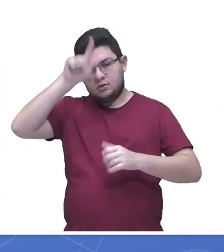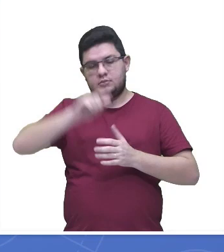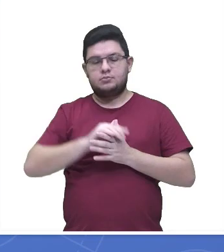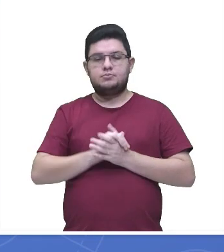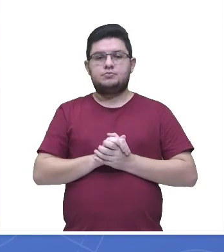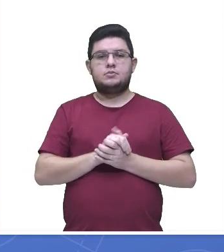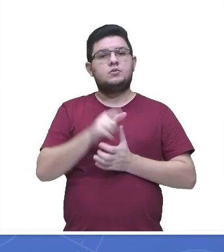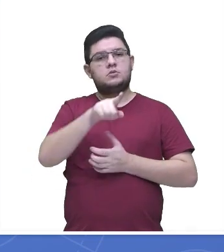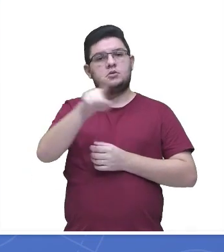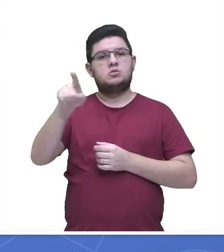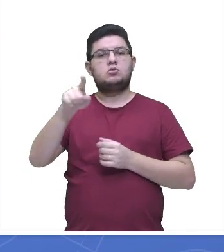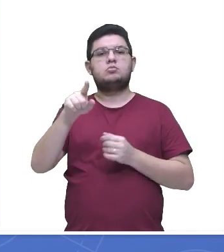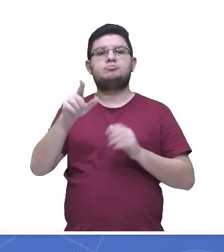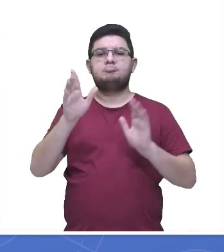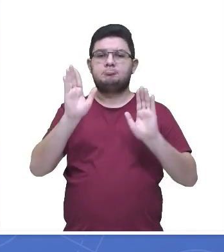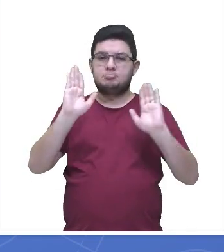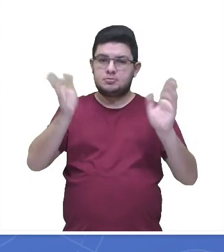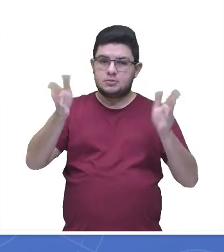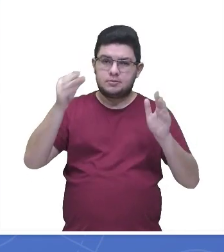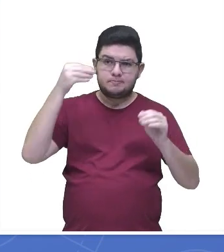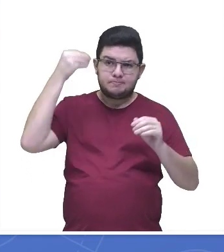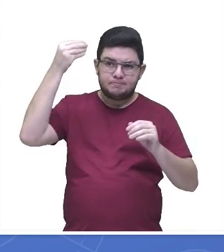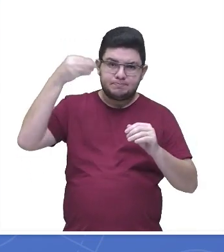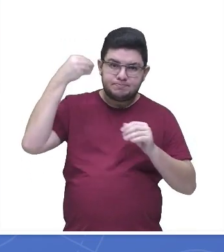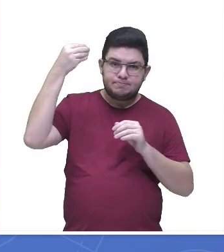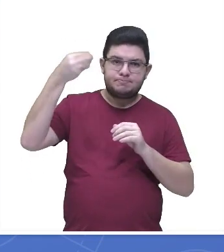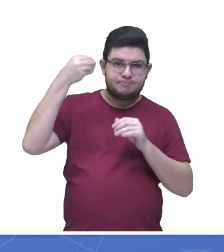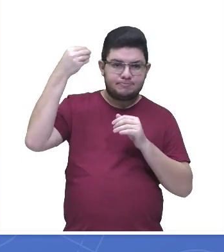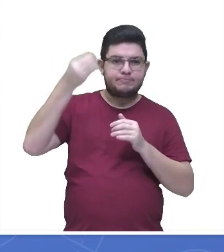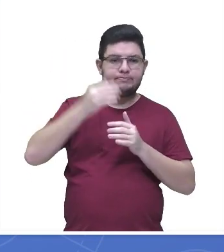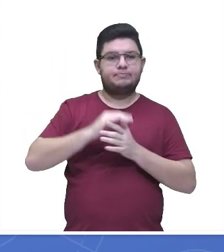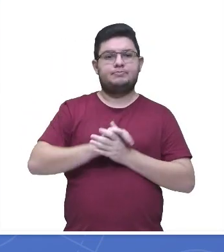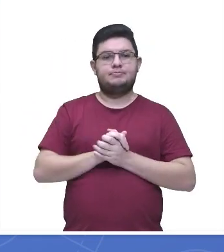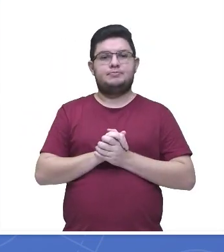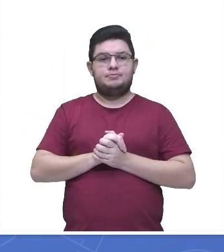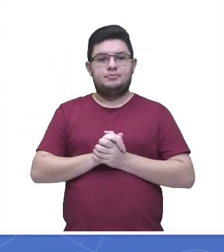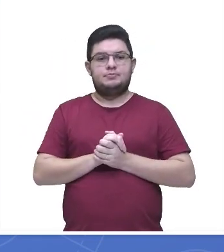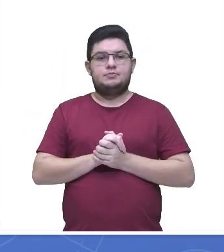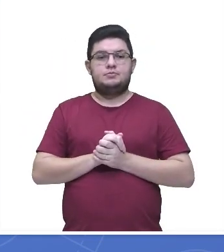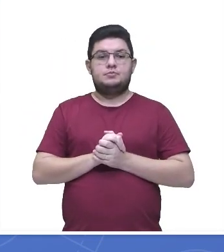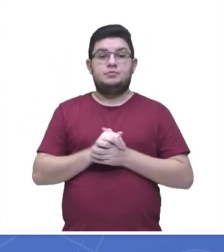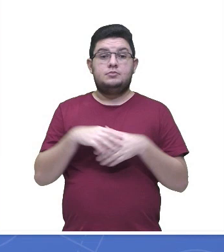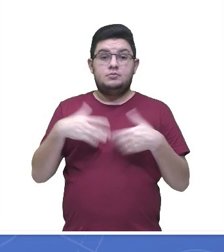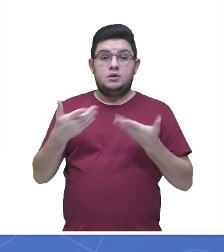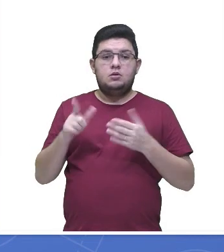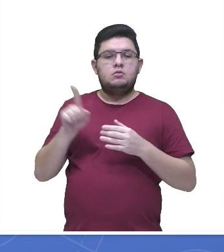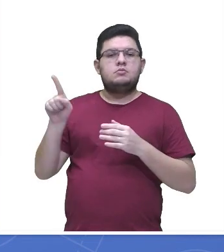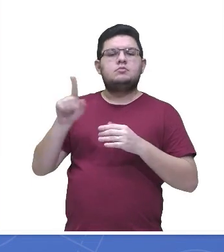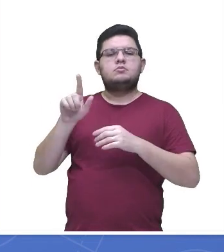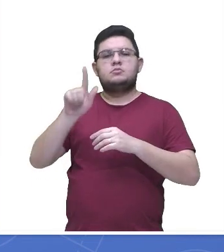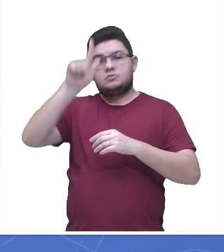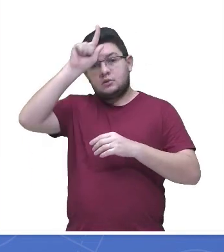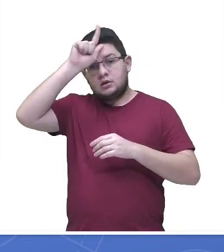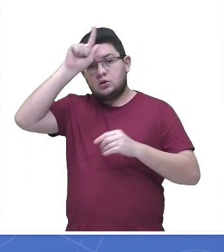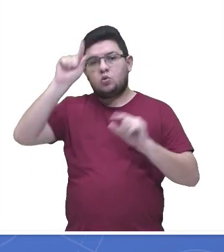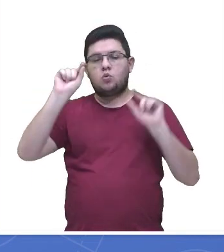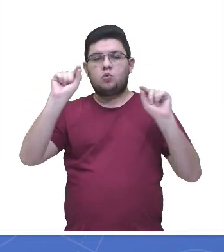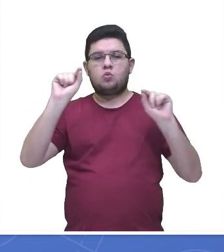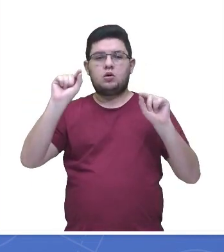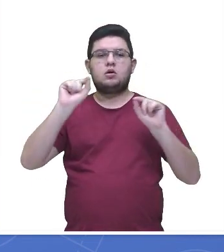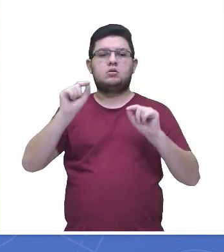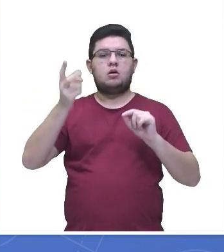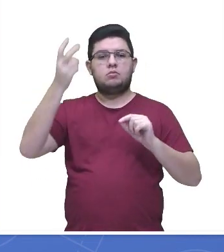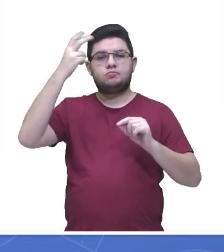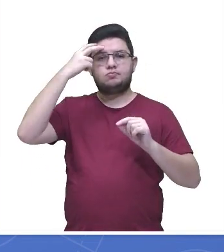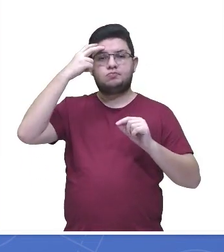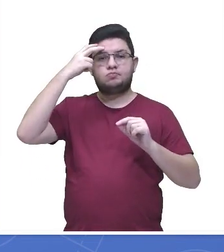Então, vamos conhecer um pouquinho mais da Grécia. Vamos lá? Então, a Grécia. A arte grega foi considerada livre.